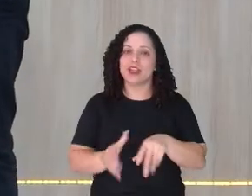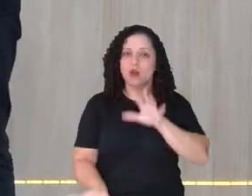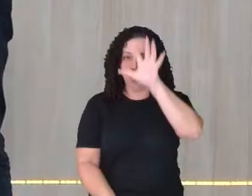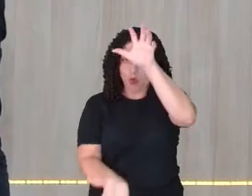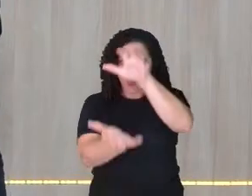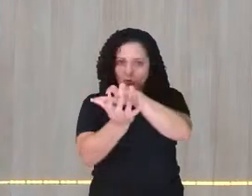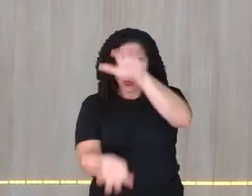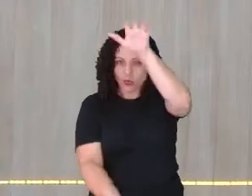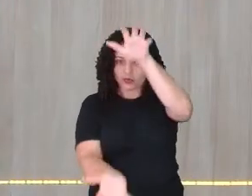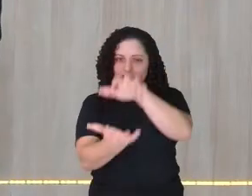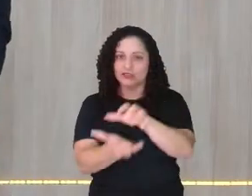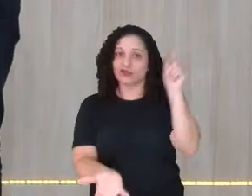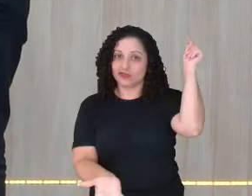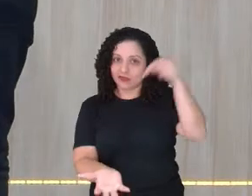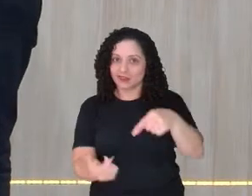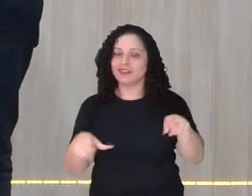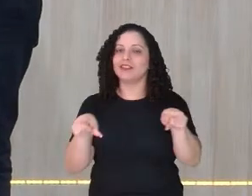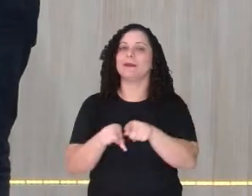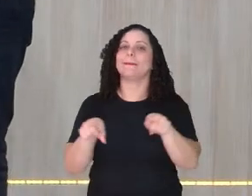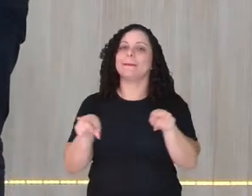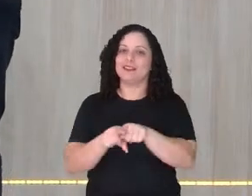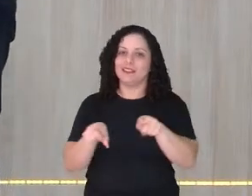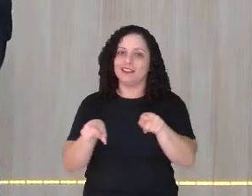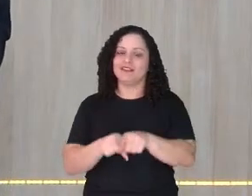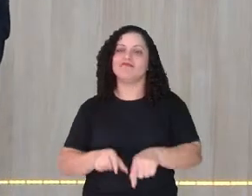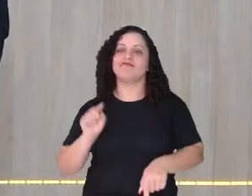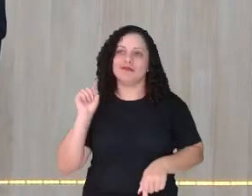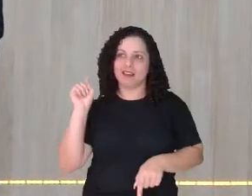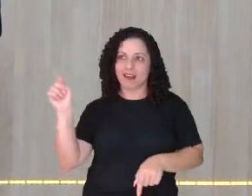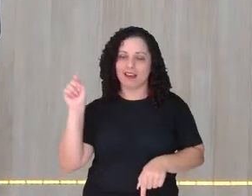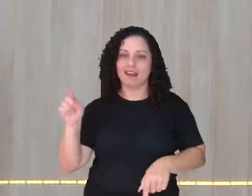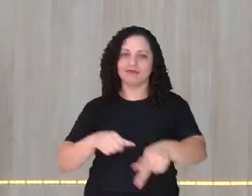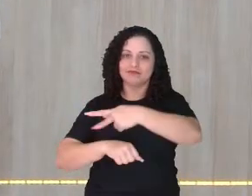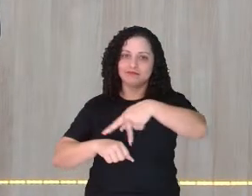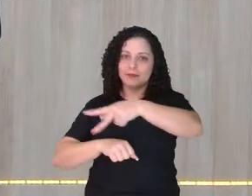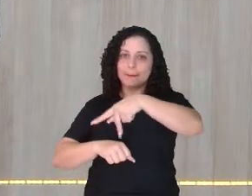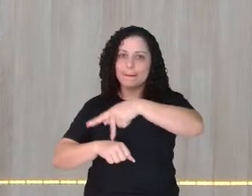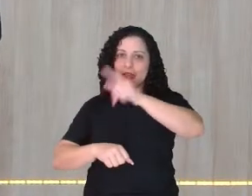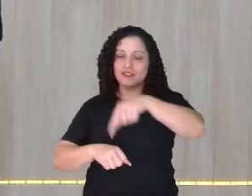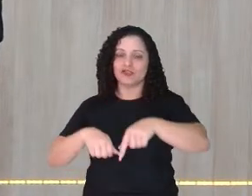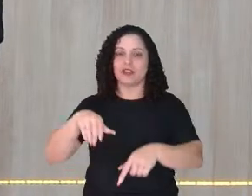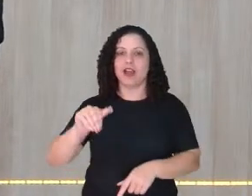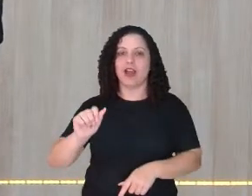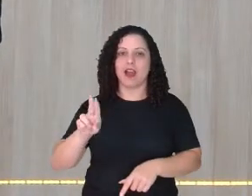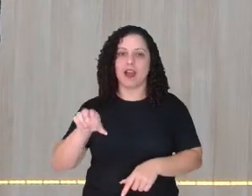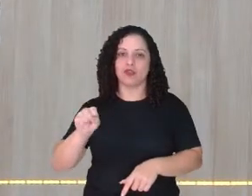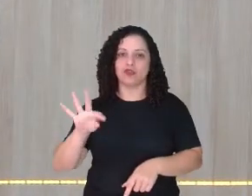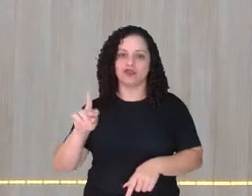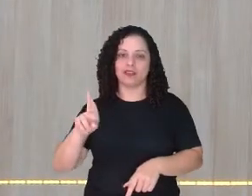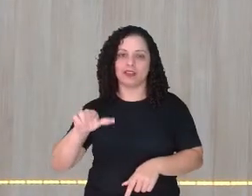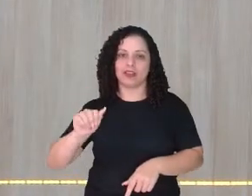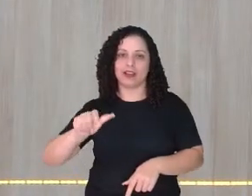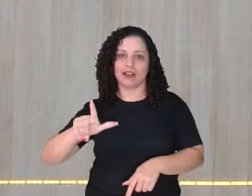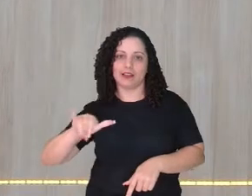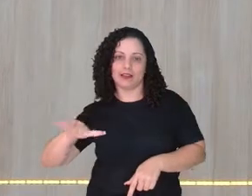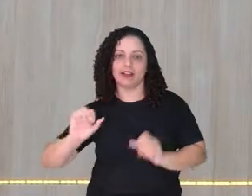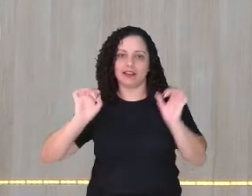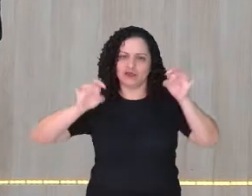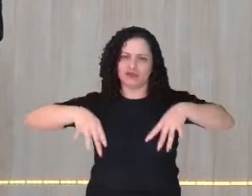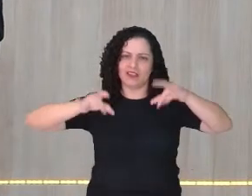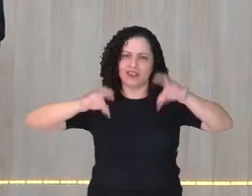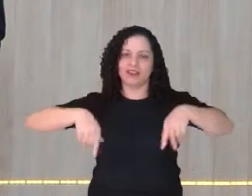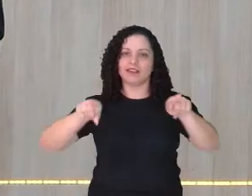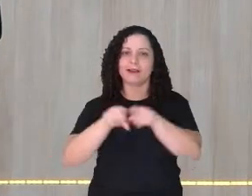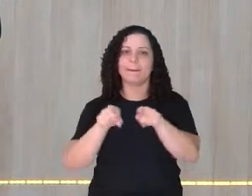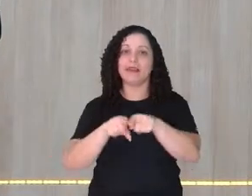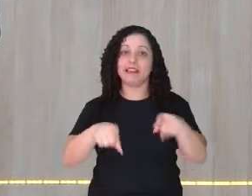também são os símbolos de lá da Austrália. Né? Então nós temos os crocodilos, temos aranhas